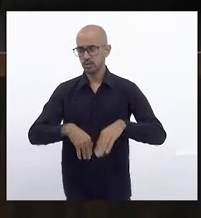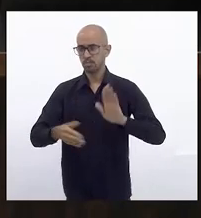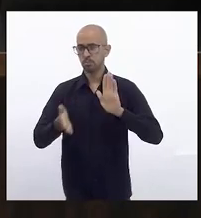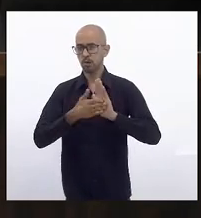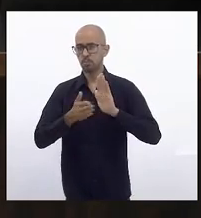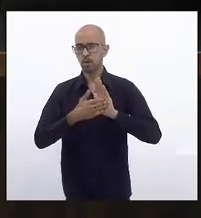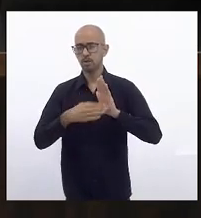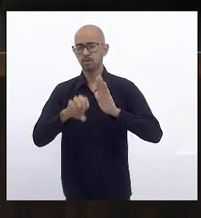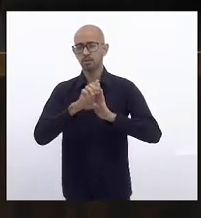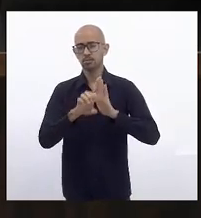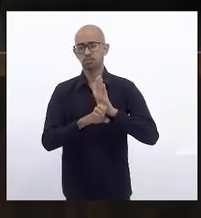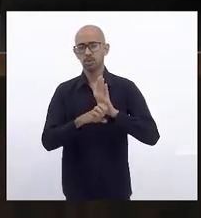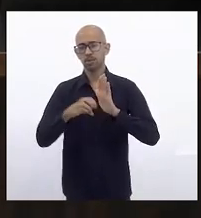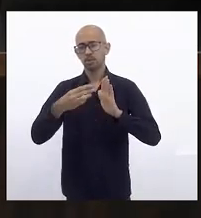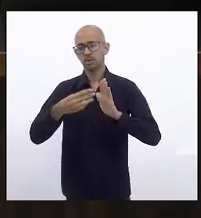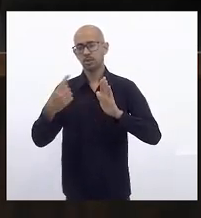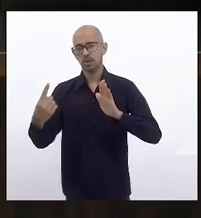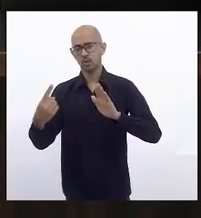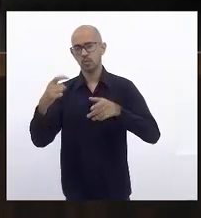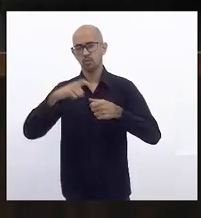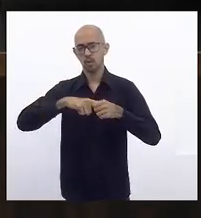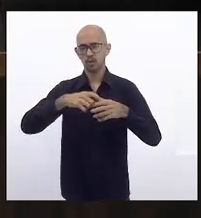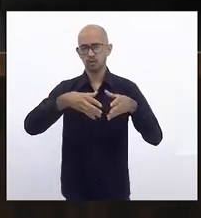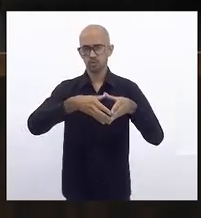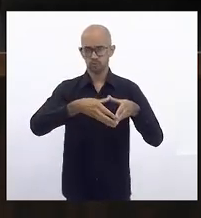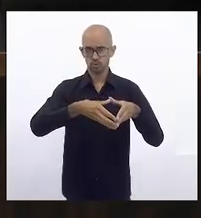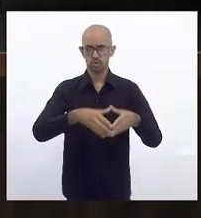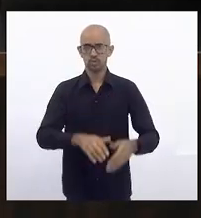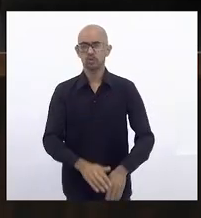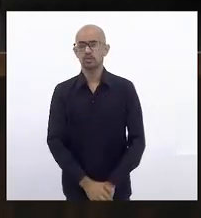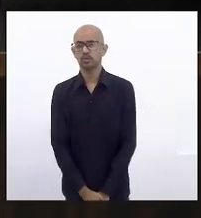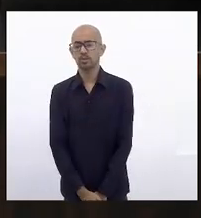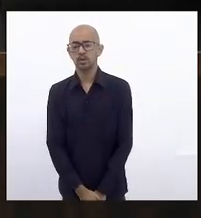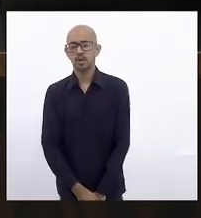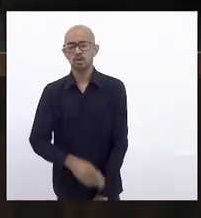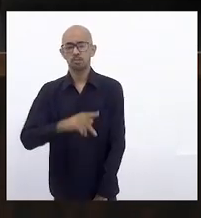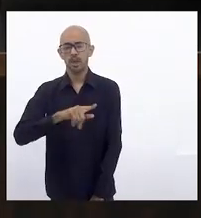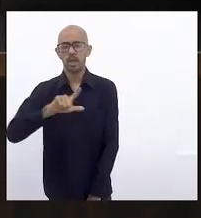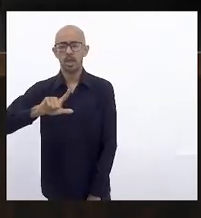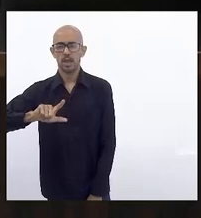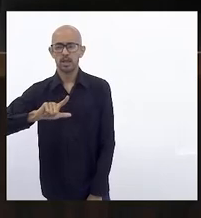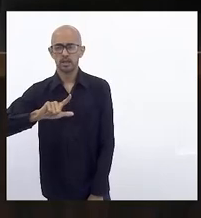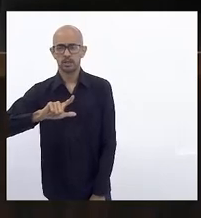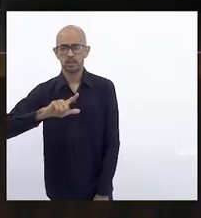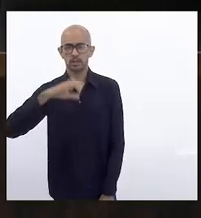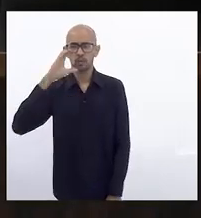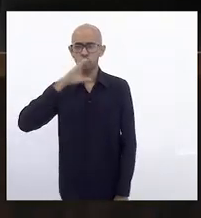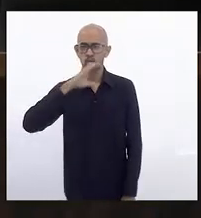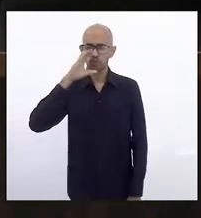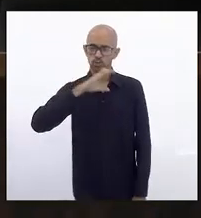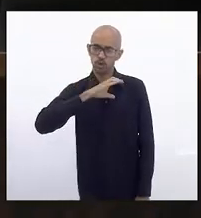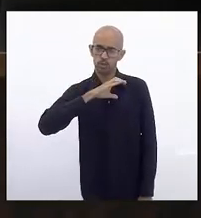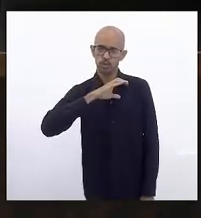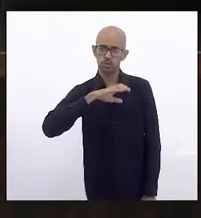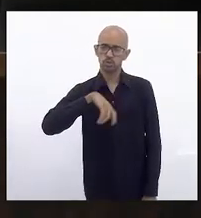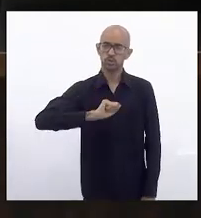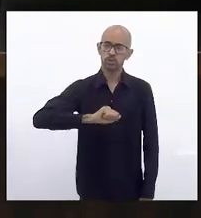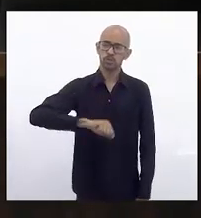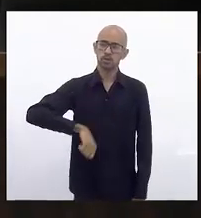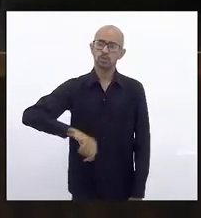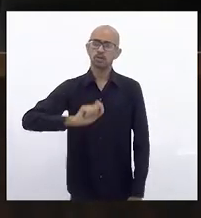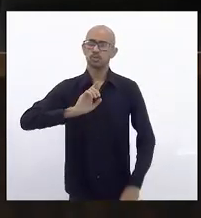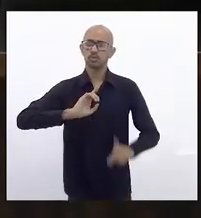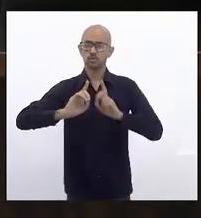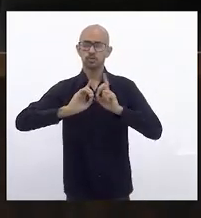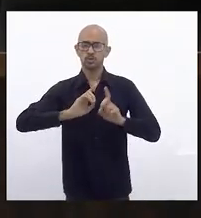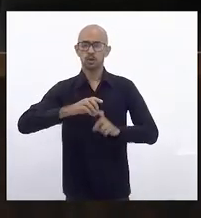recebeu 31 emendas e retorna às comissões. Projeto de lei, anuncio, regime de urgência, discussão única, projeto de